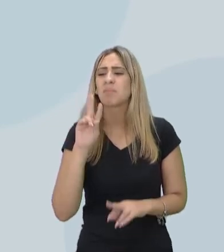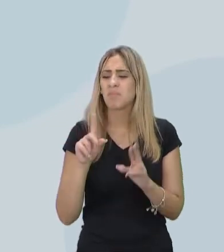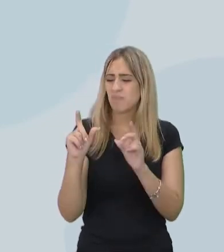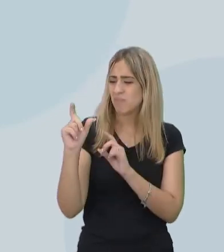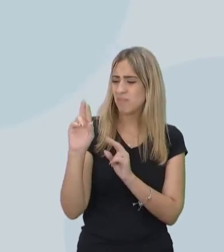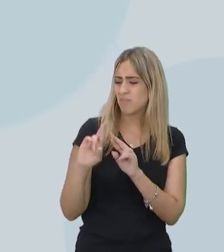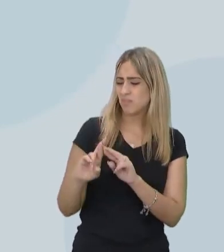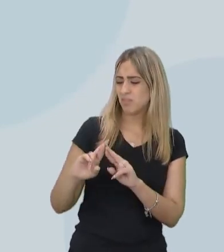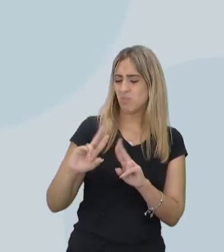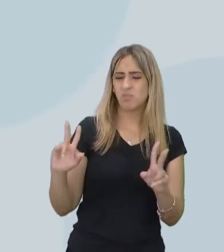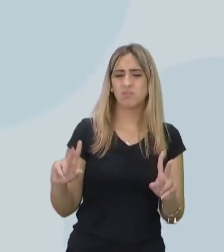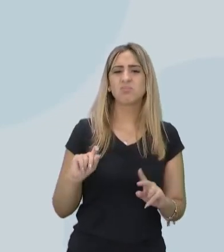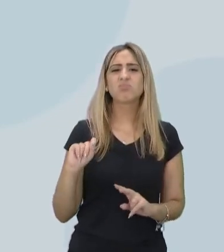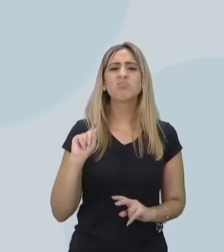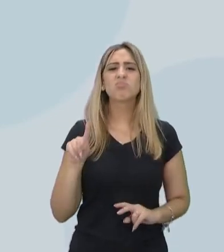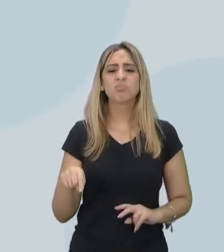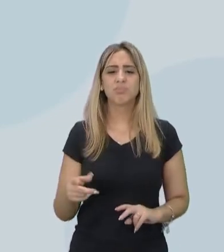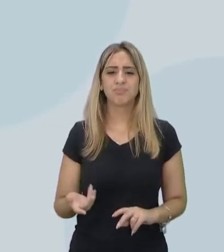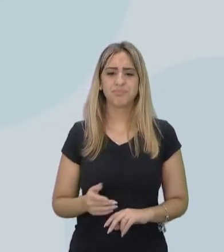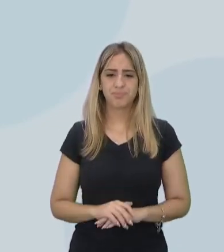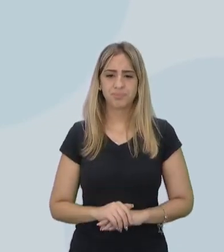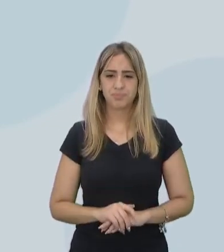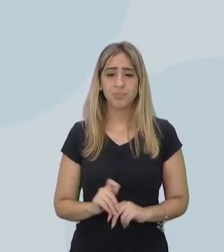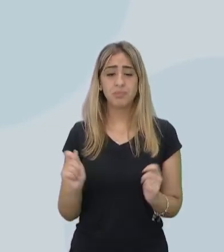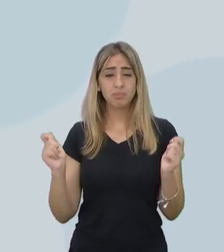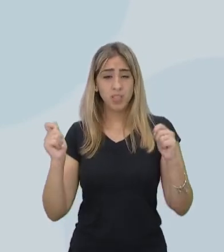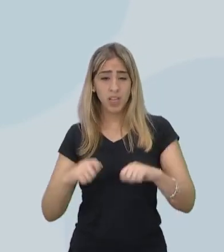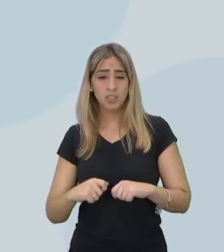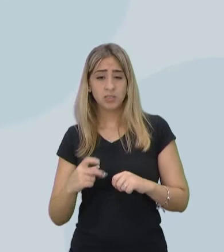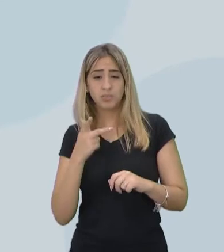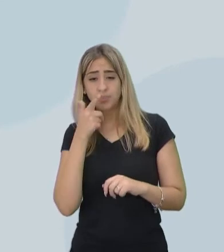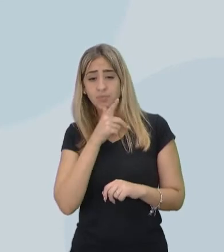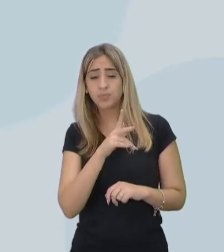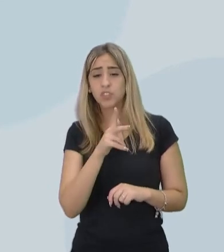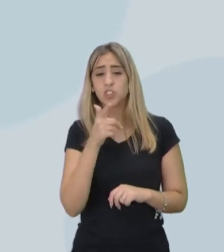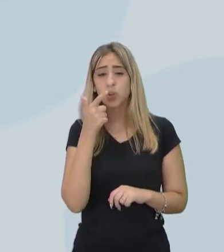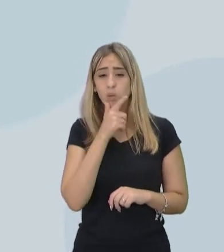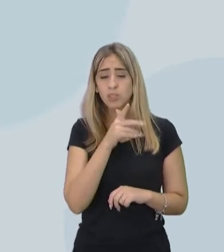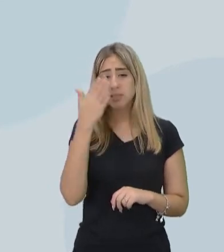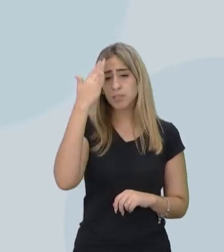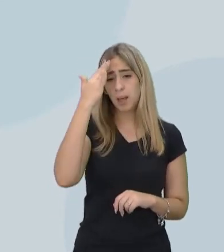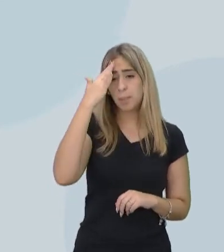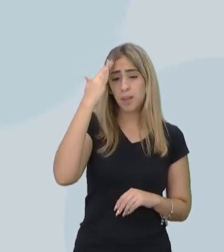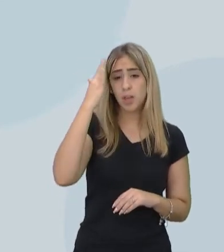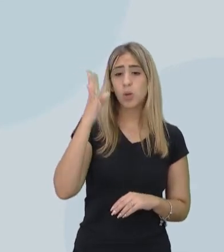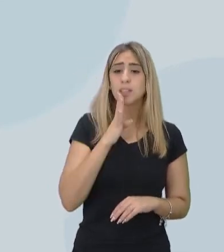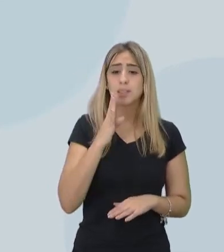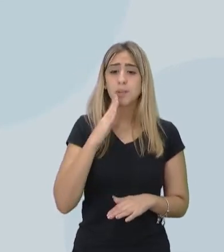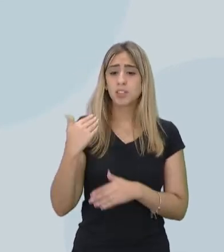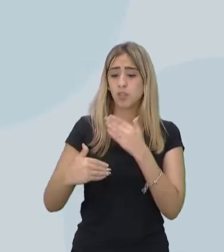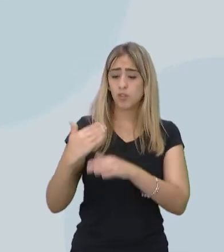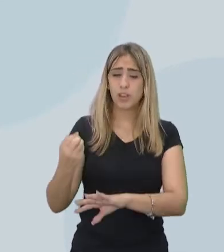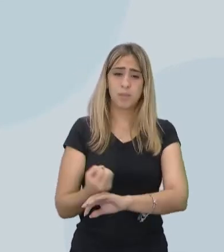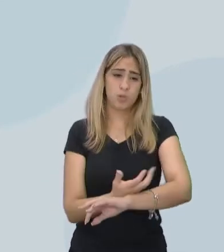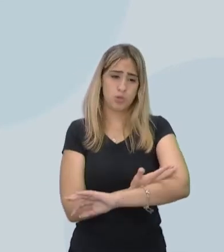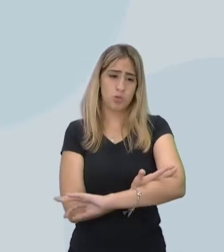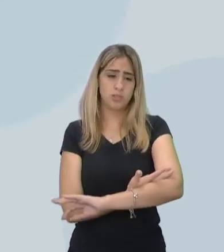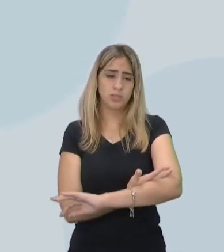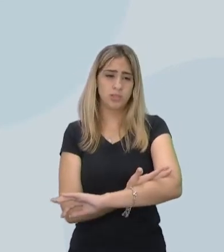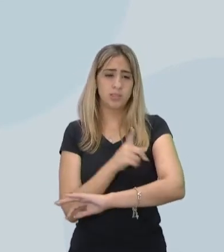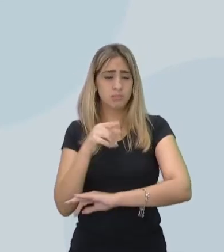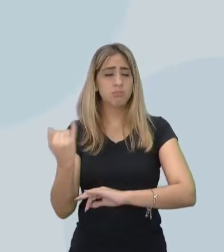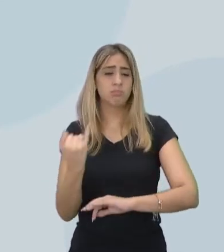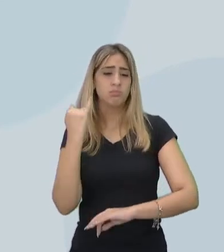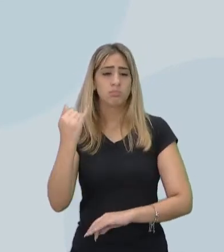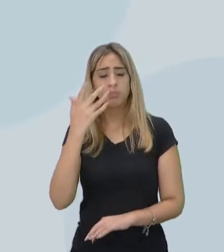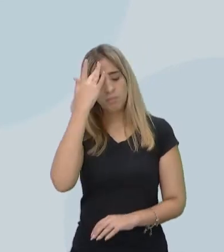as pessoas não saibam do que se trata. O que é a cognição? É a capacidade de adquirir conhecimento e desenvolver emoções. Isso é